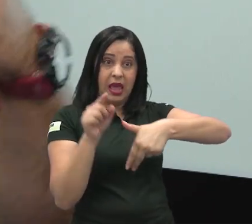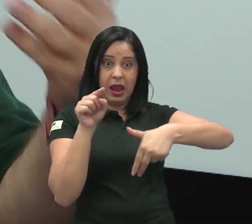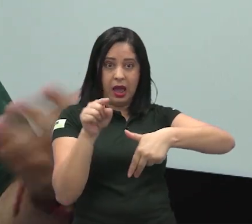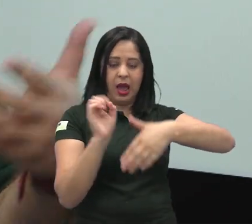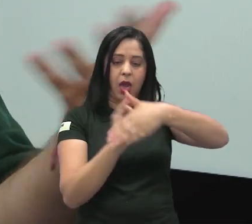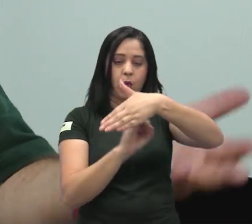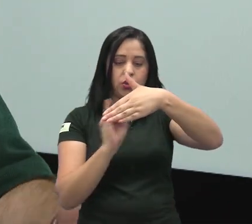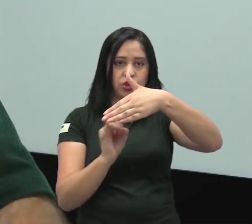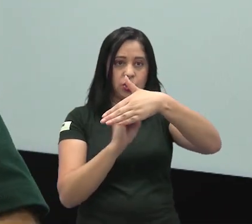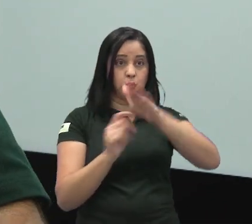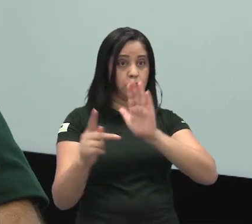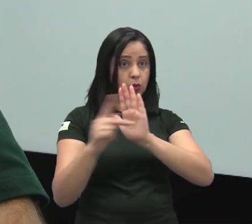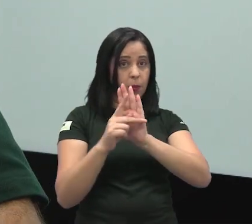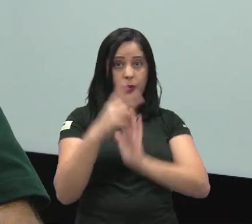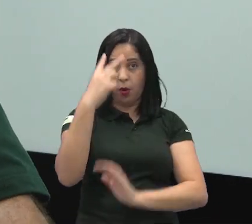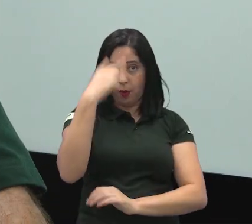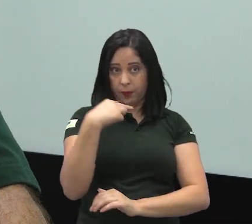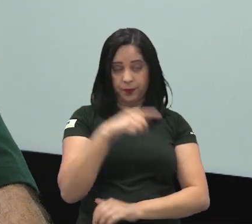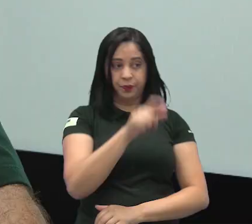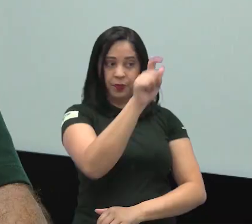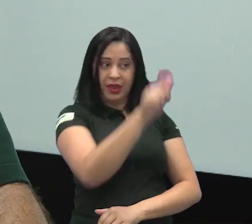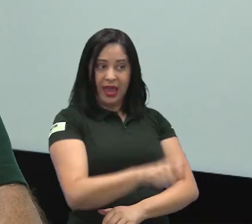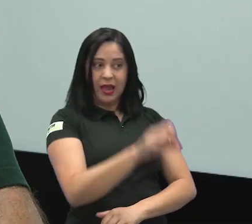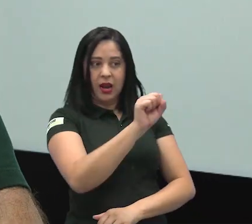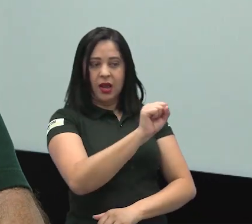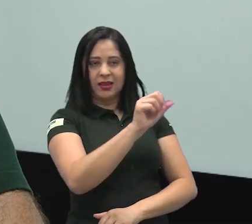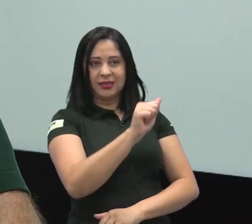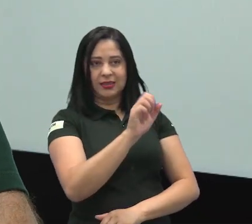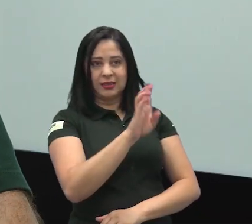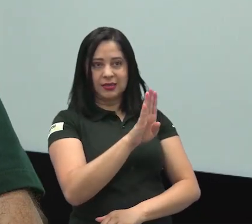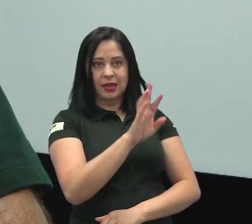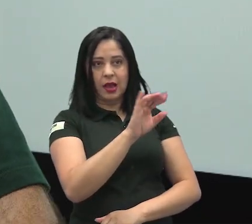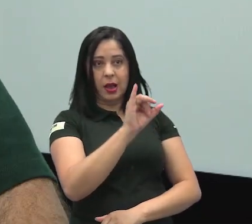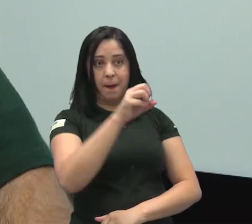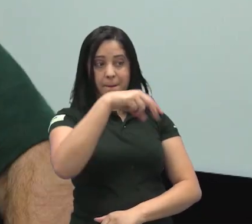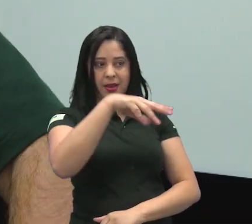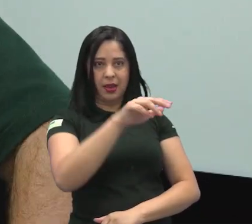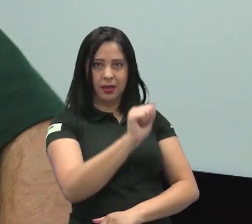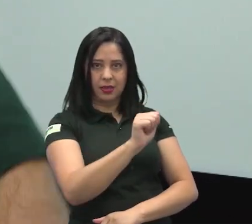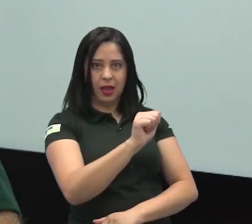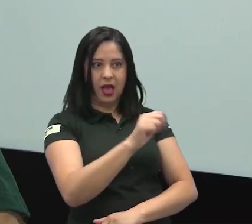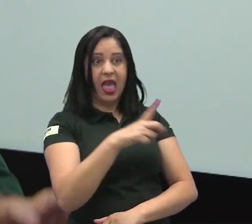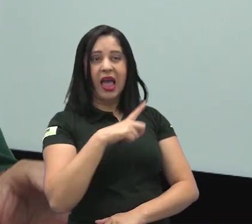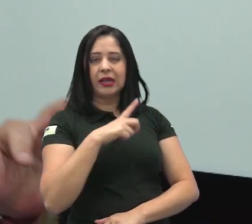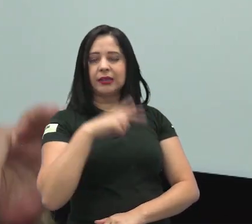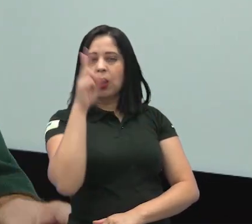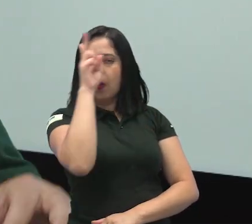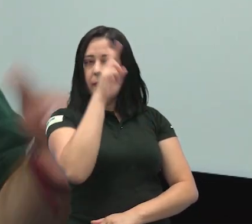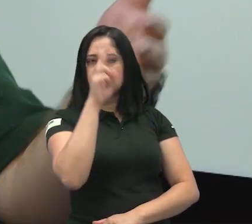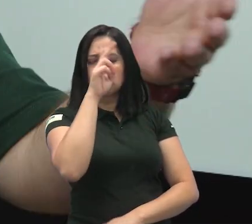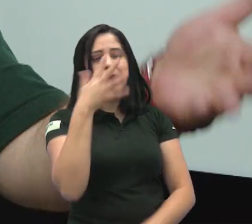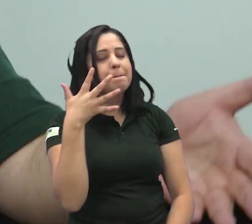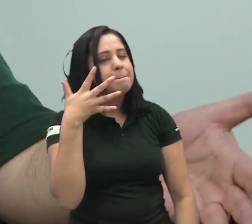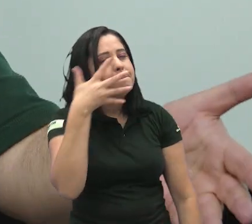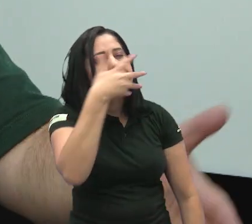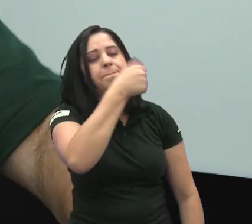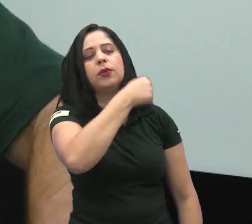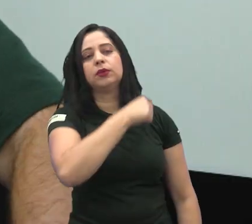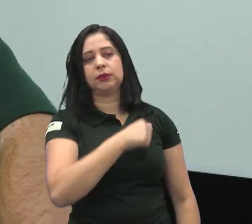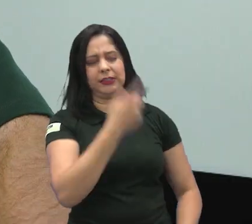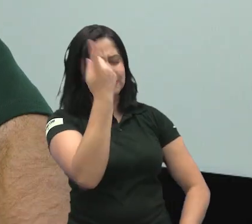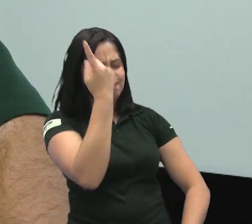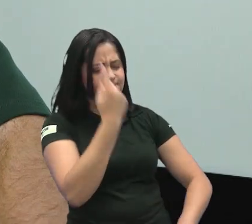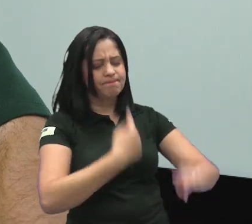físicos, visuais, enfim. É a Sabrina Custódia. Não sei se você conhece, mas a Sabrina Custódia, ela tem uma história muito bacana e de